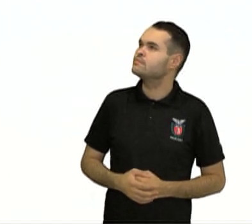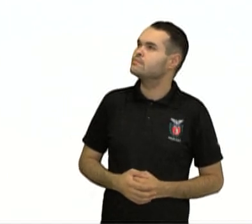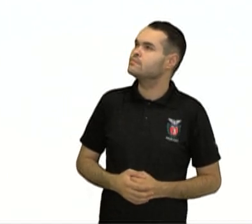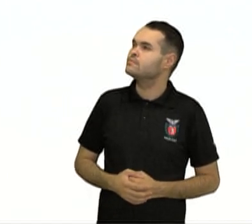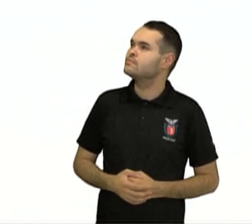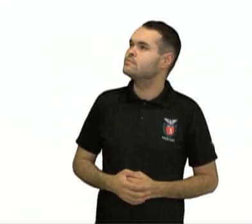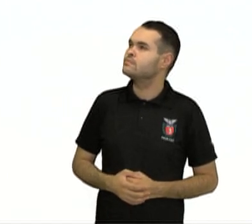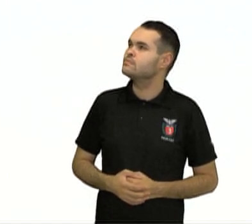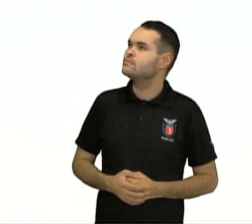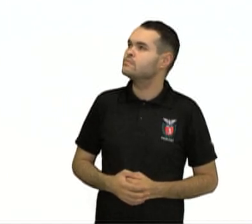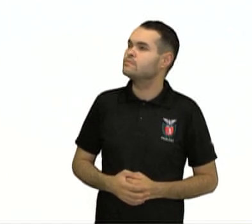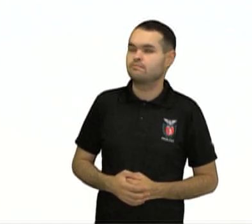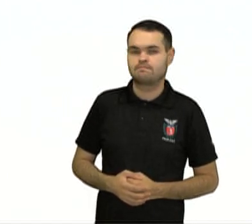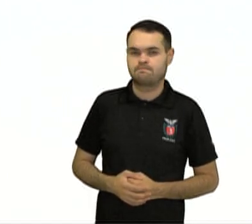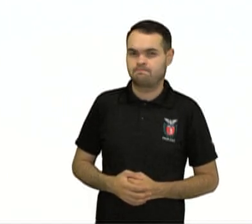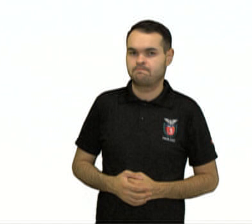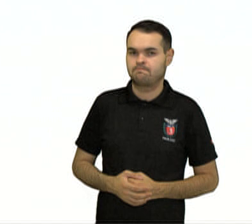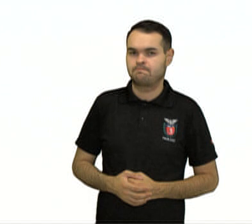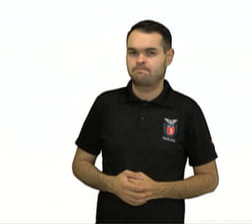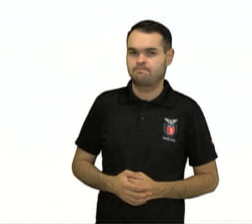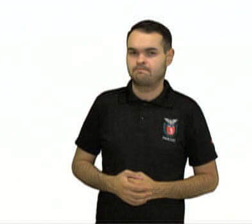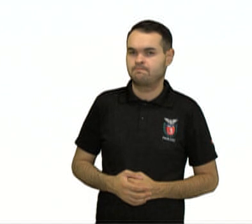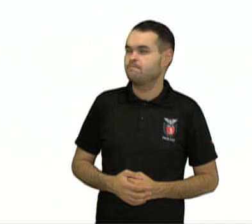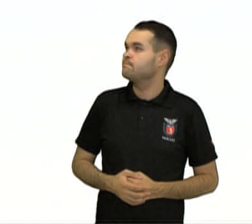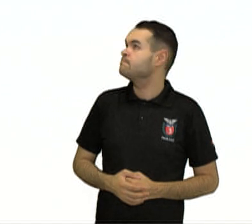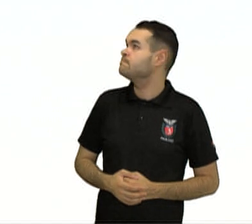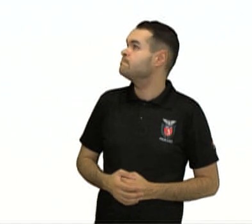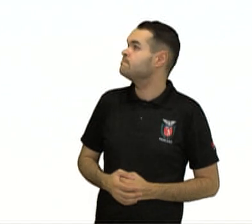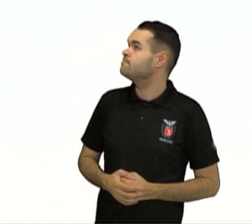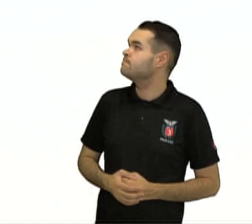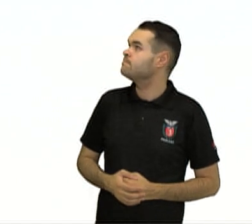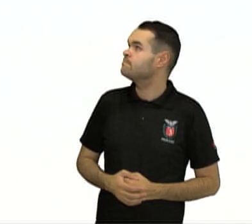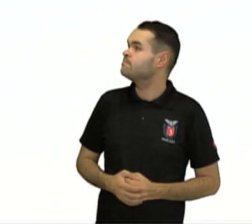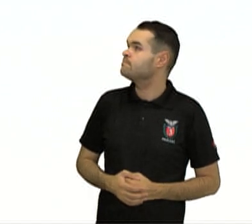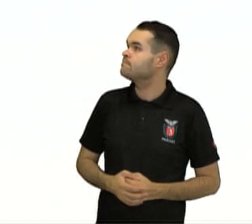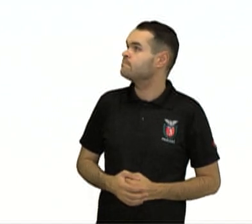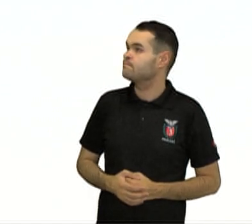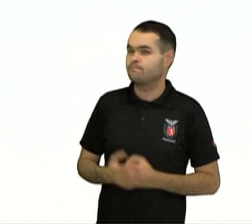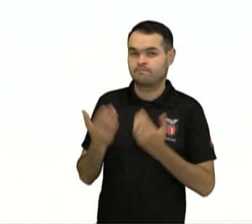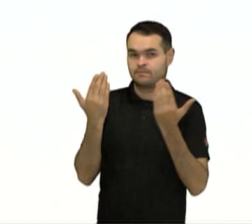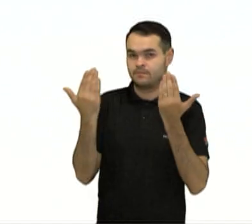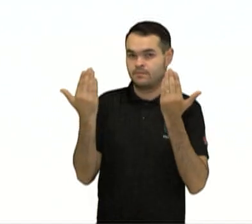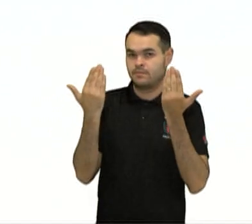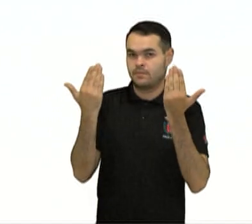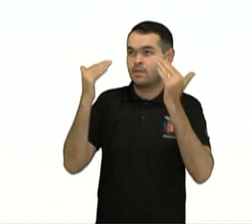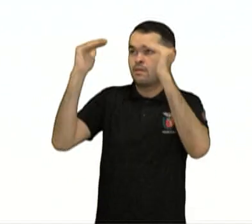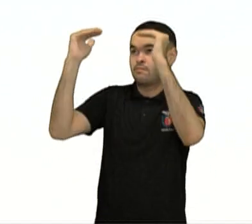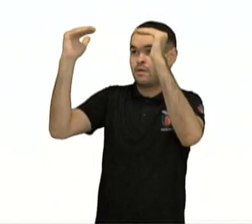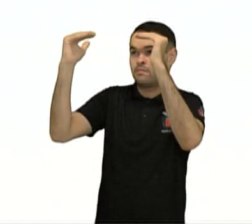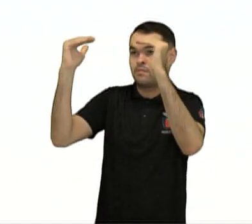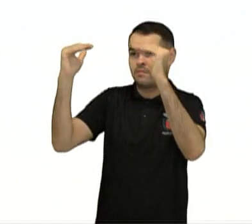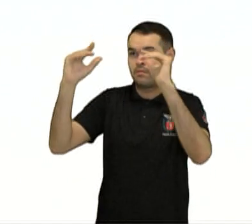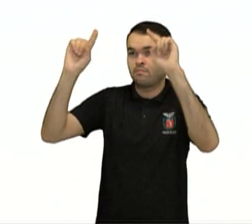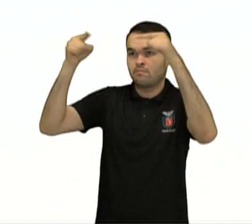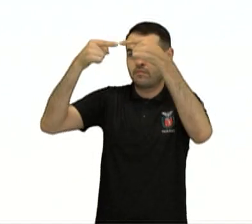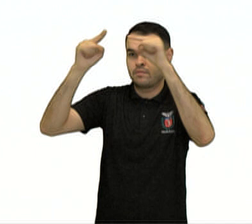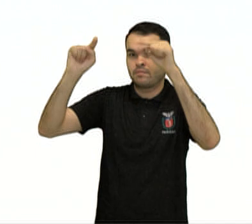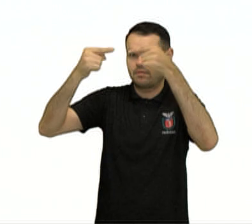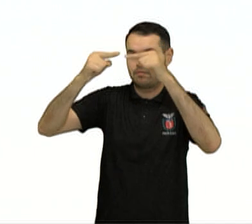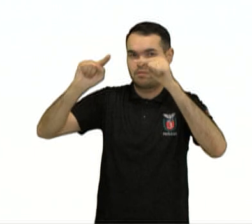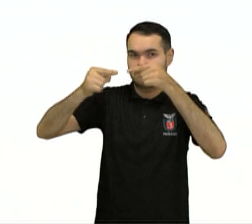rent, rented, hope, hoped, like, liked, check, checked. Então, se ele for um